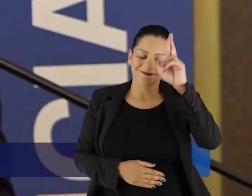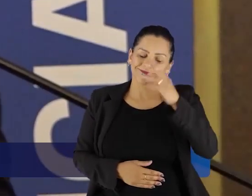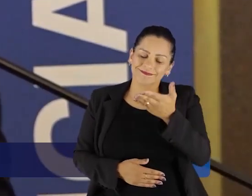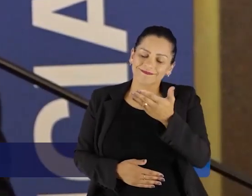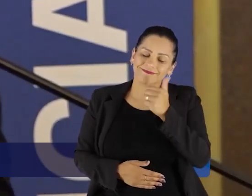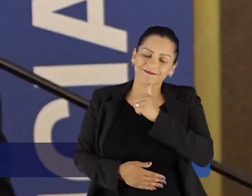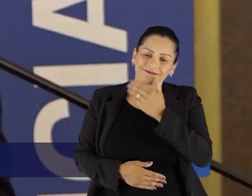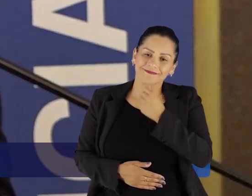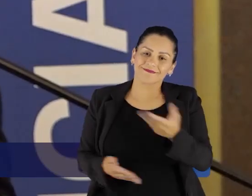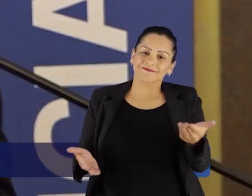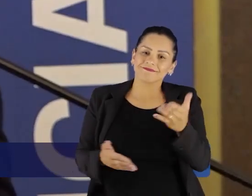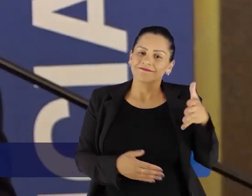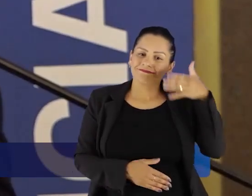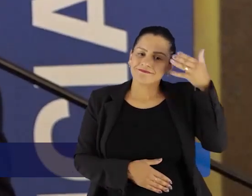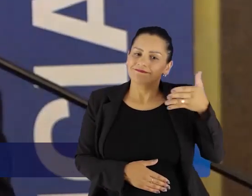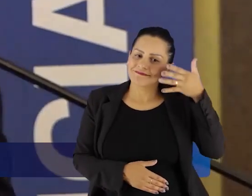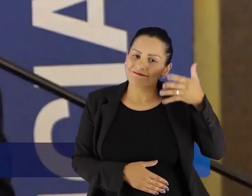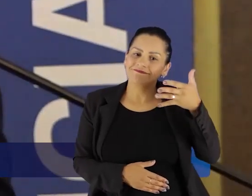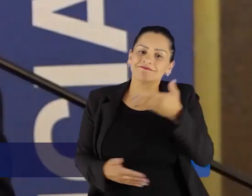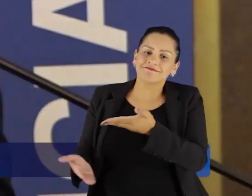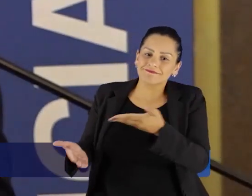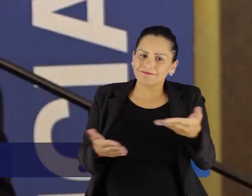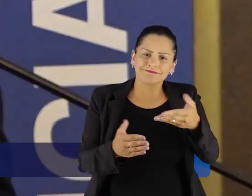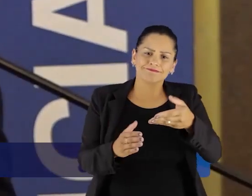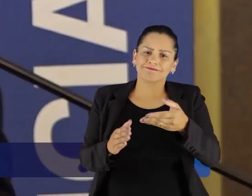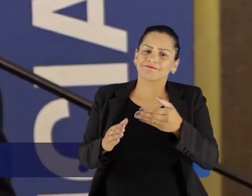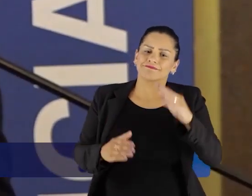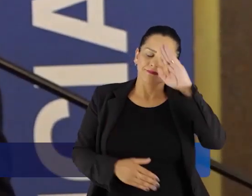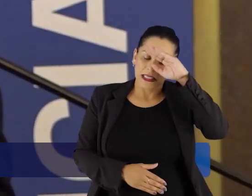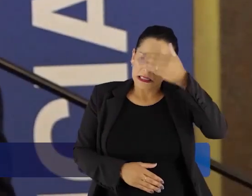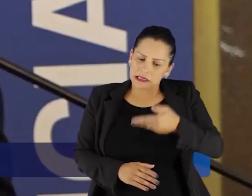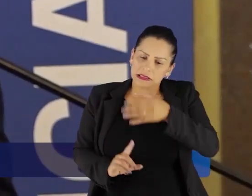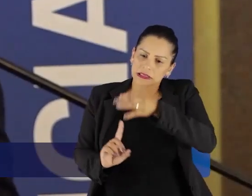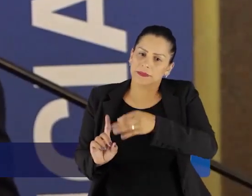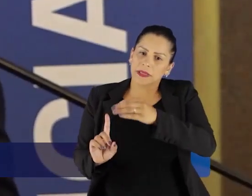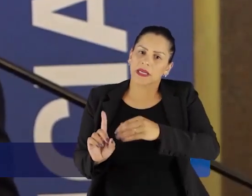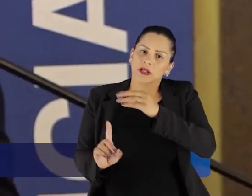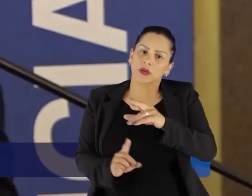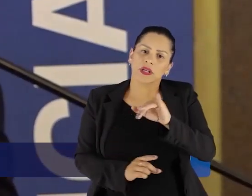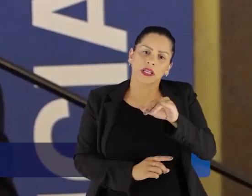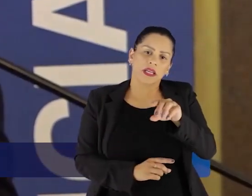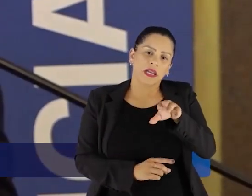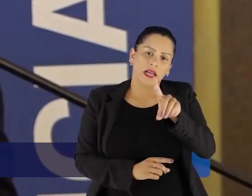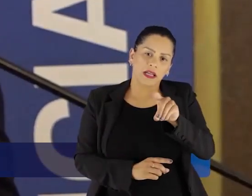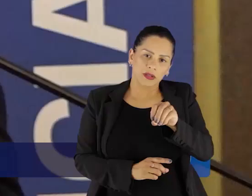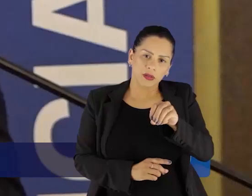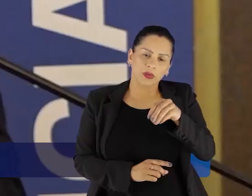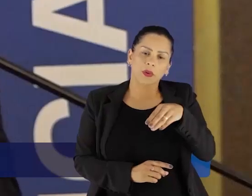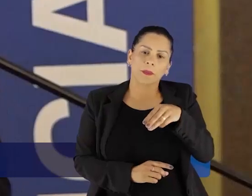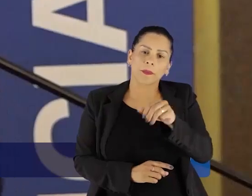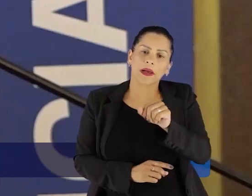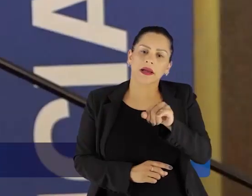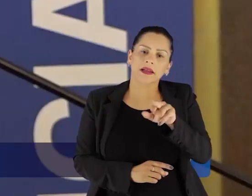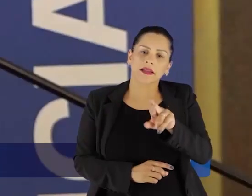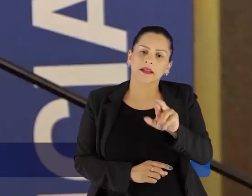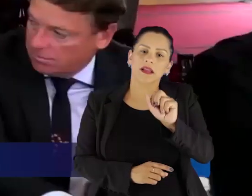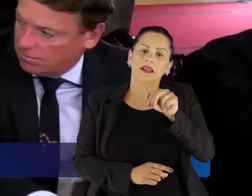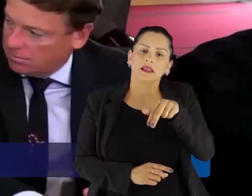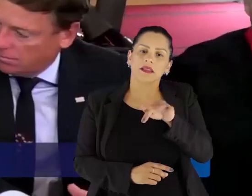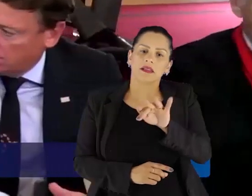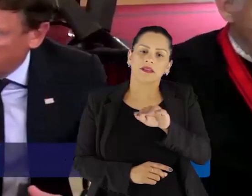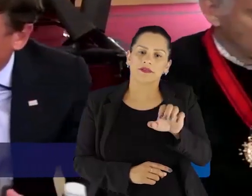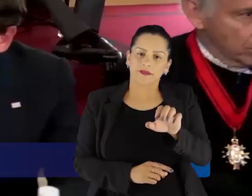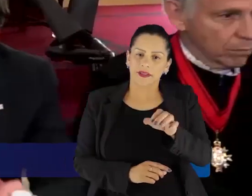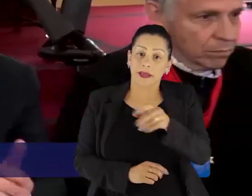anunciamos a palavra do excelentíssimo Desembargador Ricardo Mair anafe presidente do Tribunal de Justiça do Estado de São